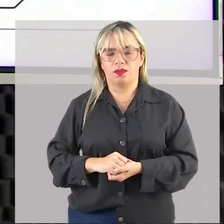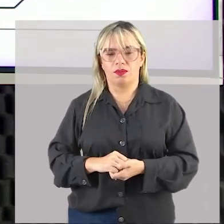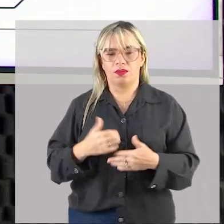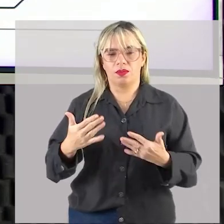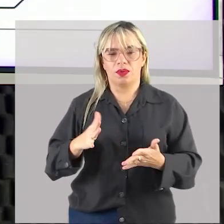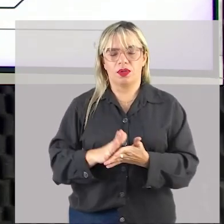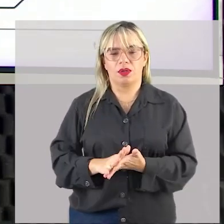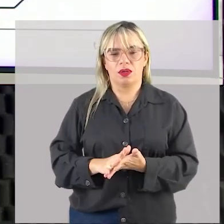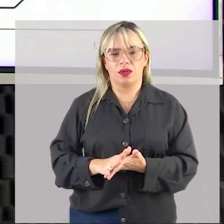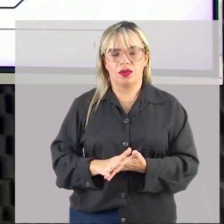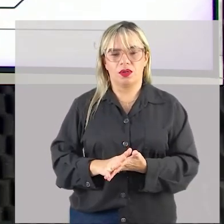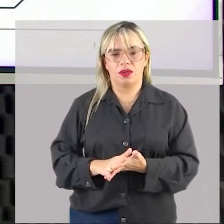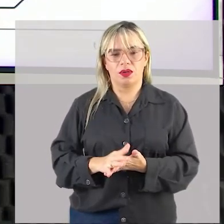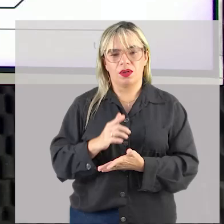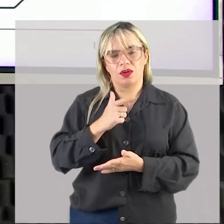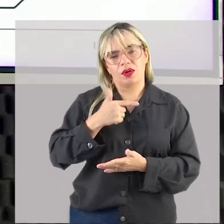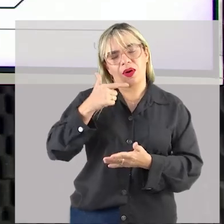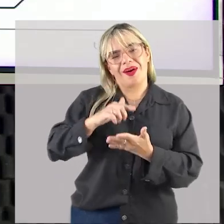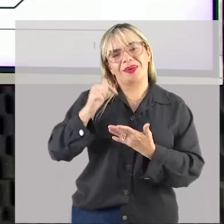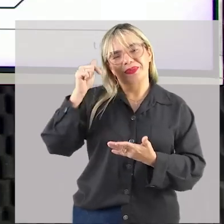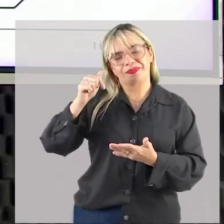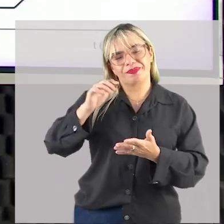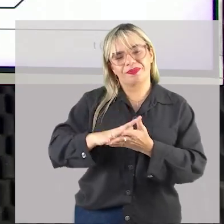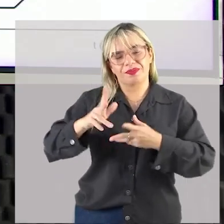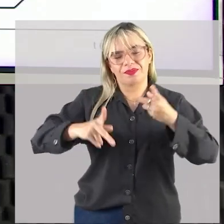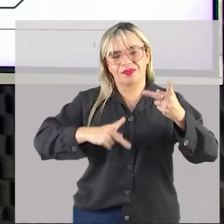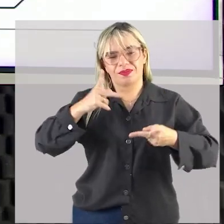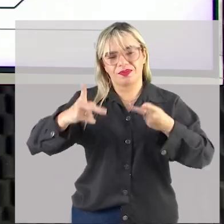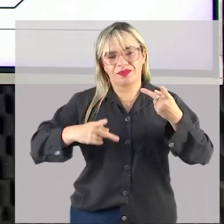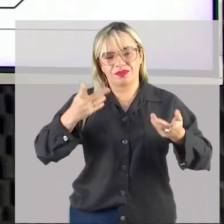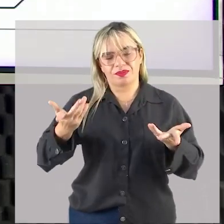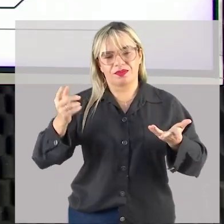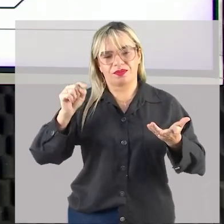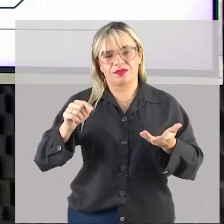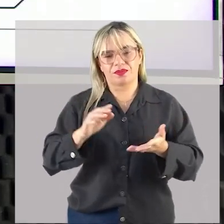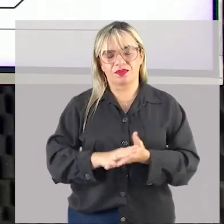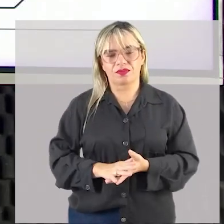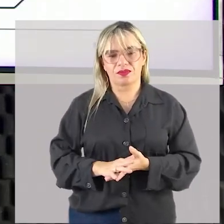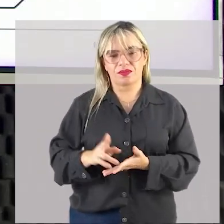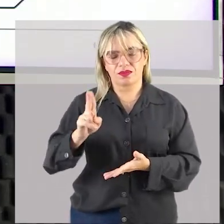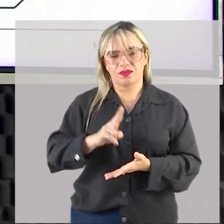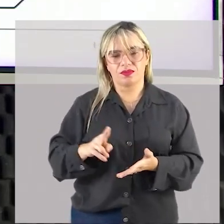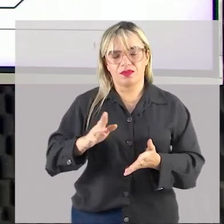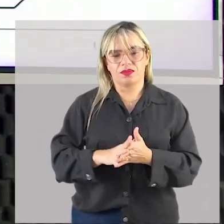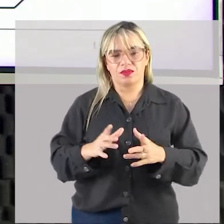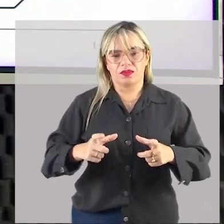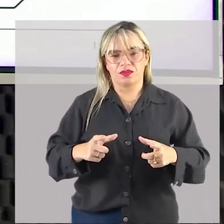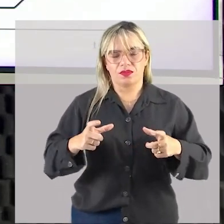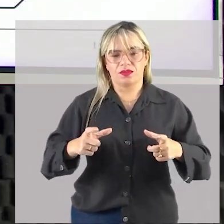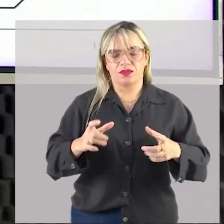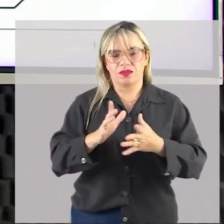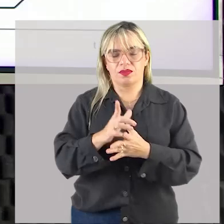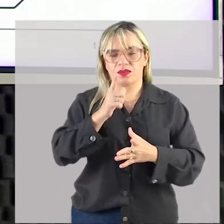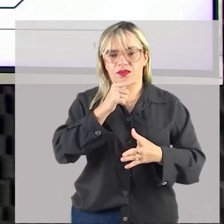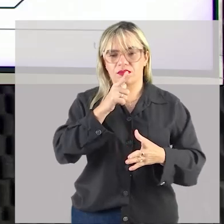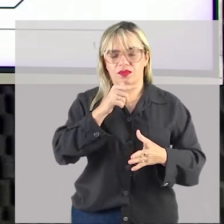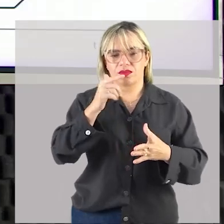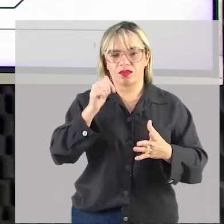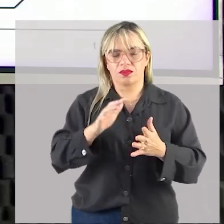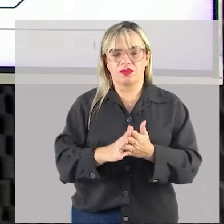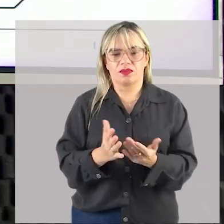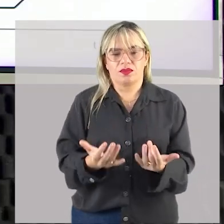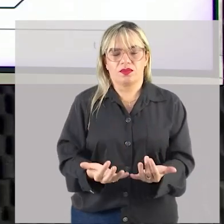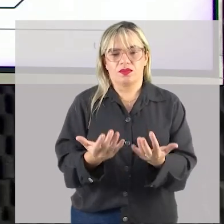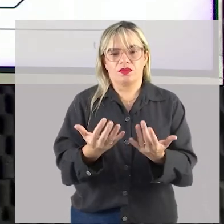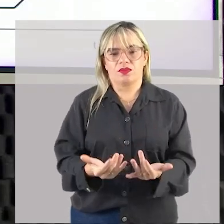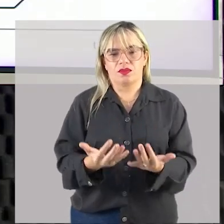É engraçado, eu acho engraçado isso aqui. A gente fala pro aluno, olha, se tu pega um recipiente com água, coloca água para ferver,